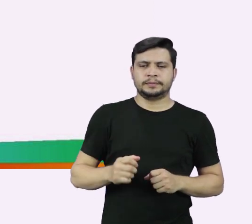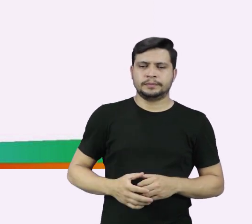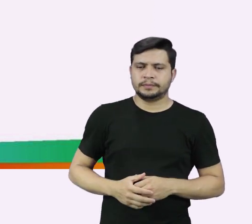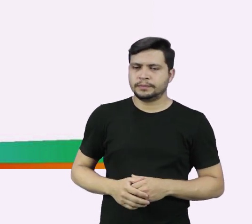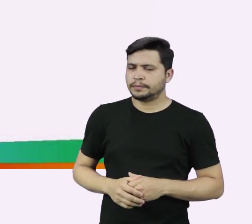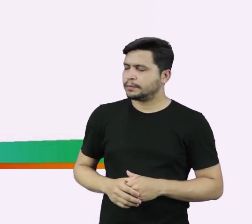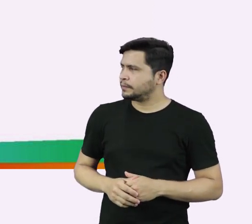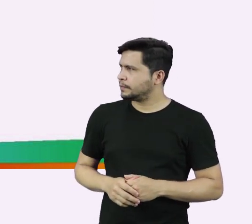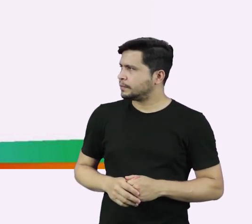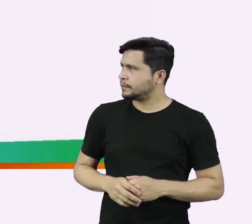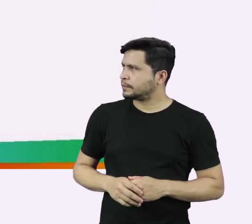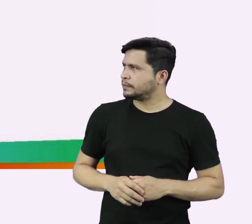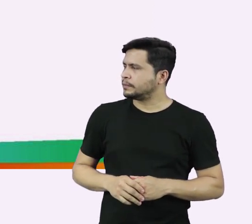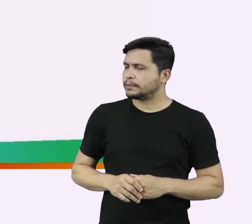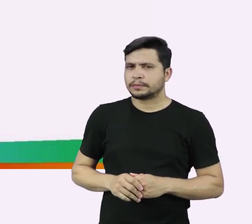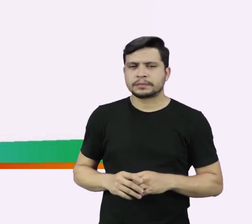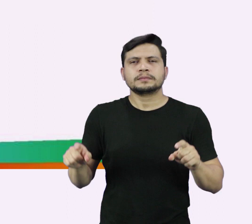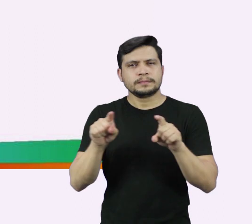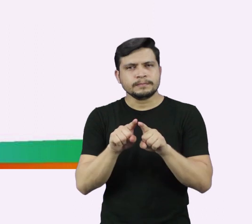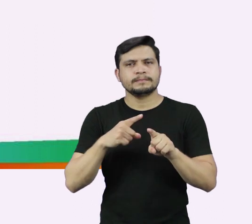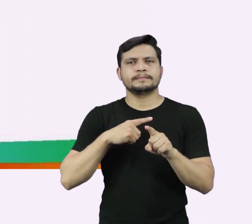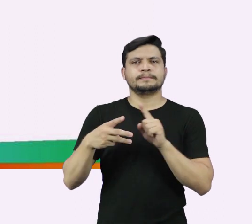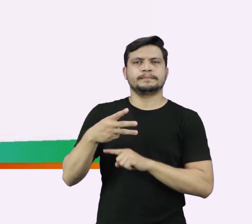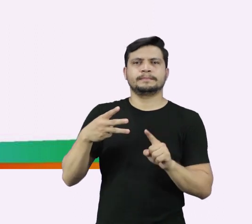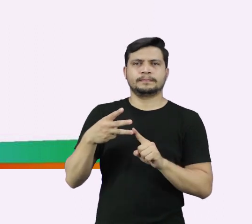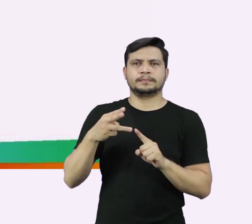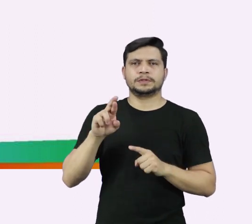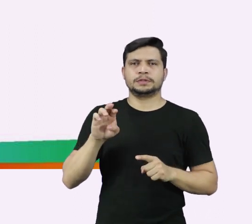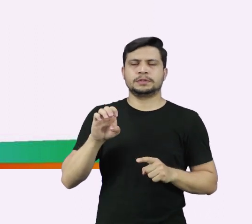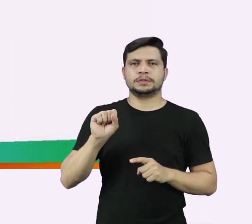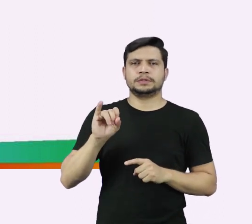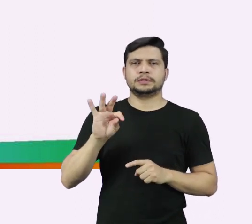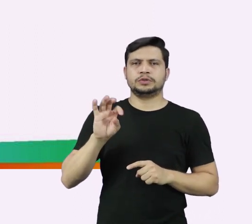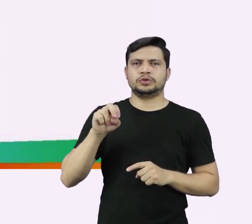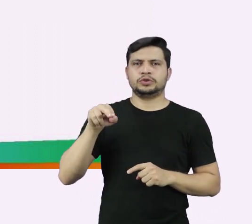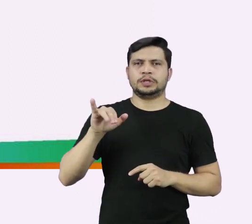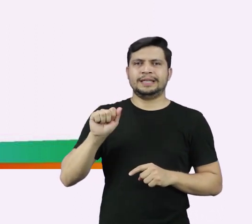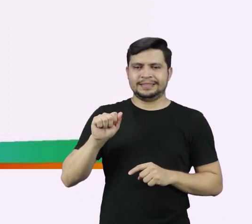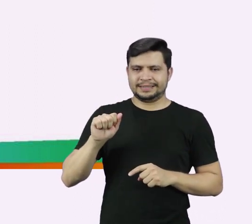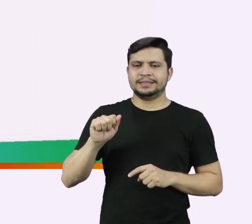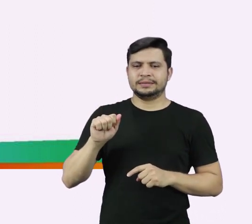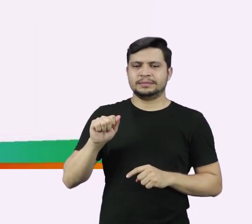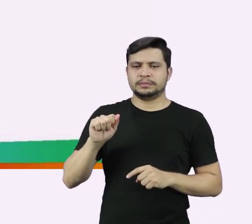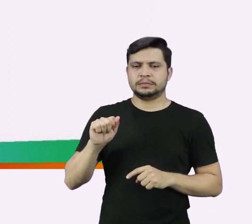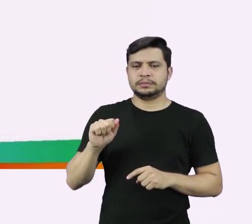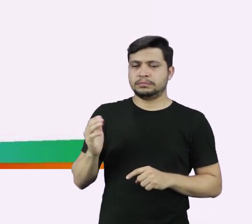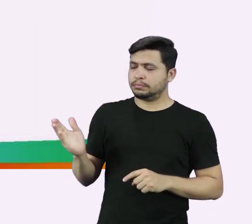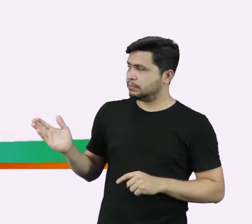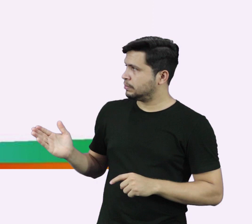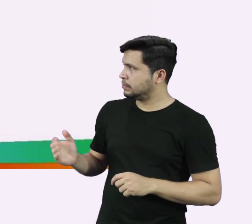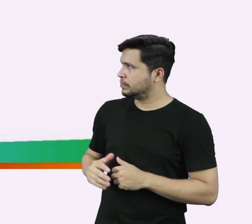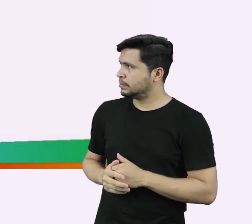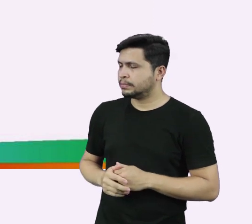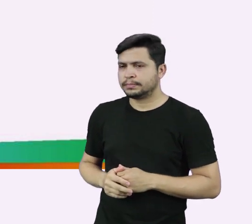e eu tenho, no caso, uma resistência que seria 1 kΩ, certo? Substituindo isso,